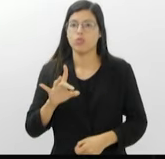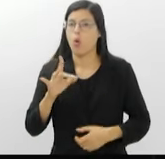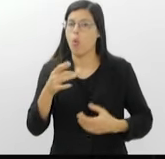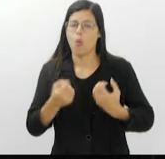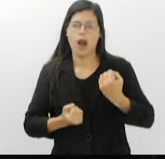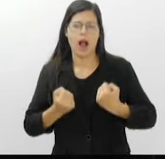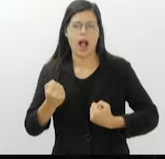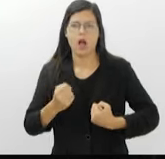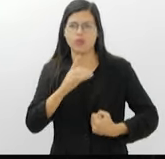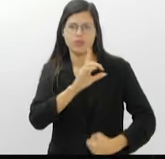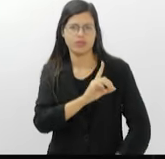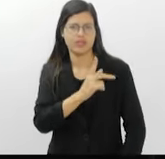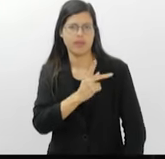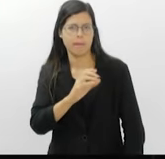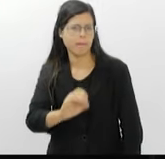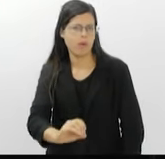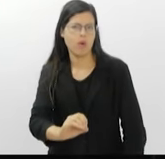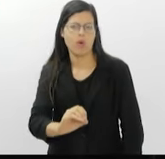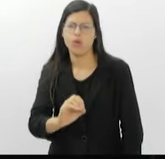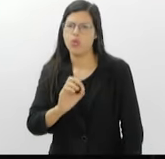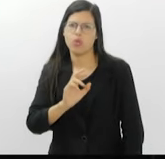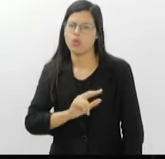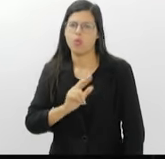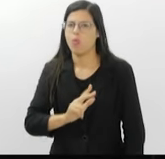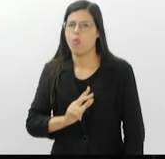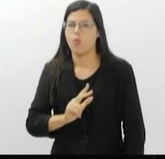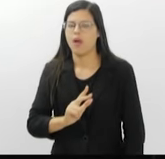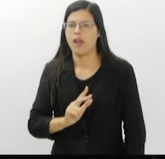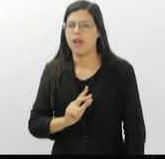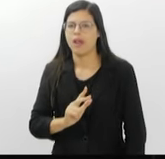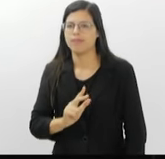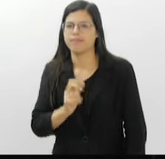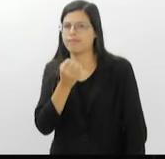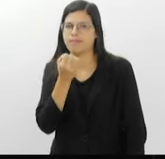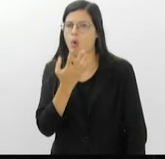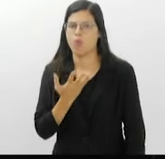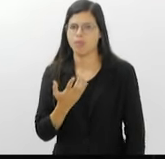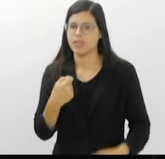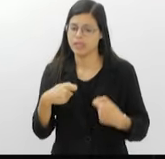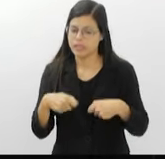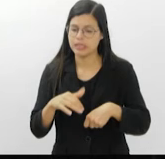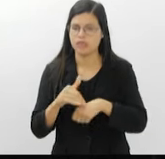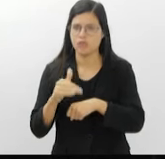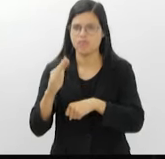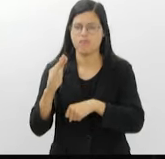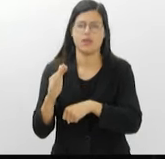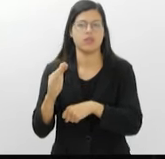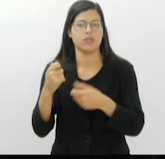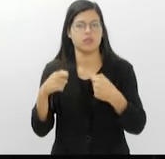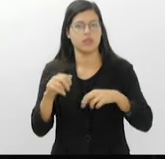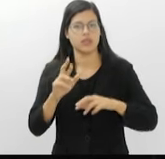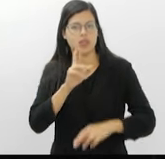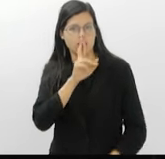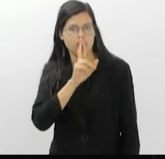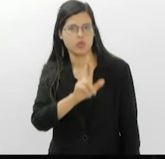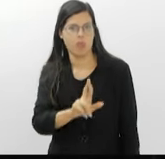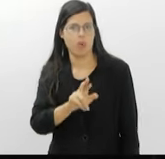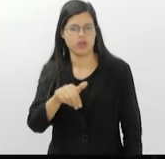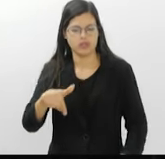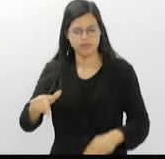é o suficiente. Não é possível. Então, nós precisamos dar uma resposta a esses